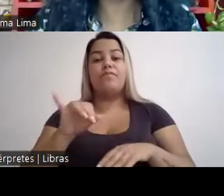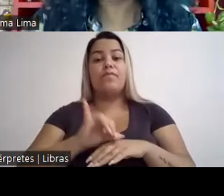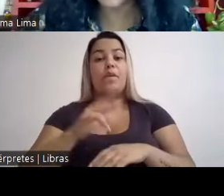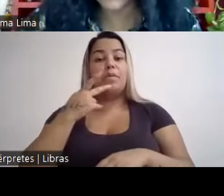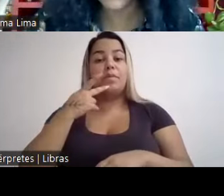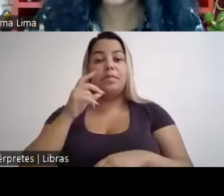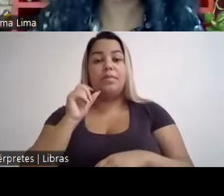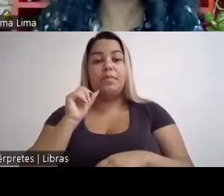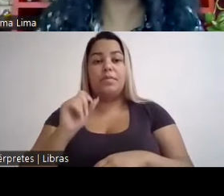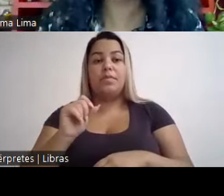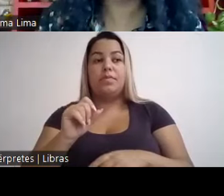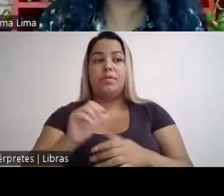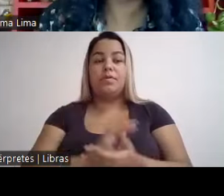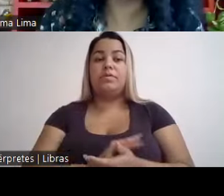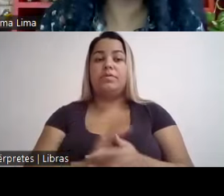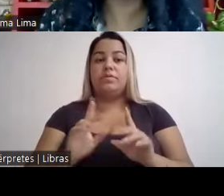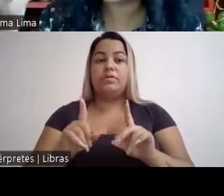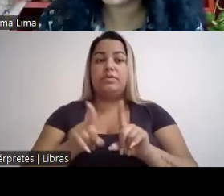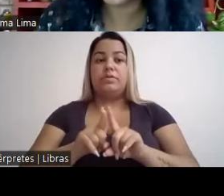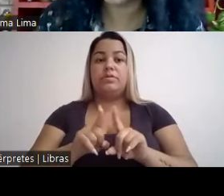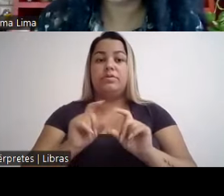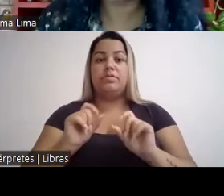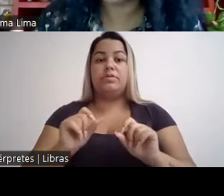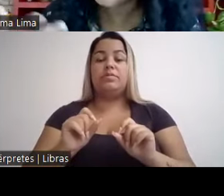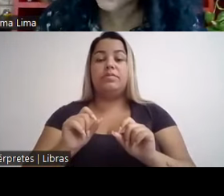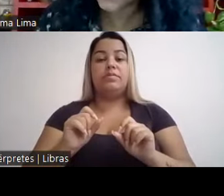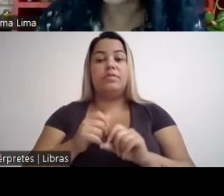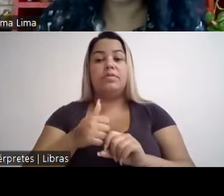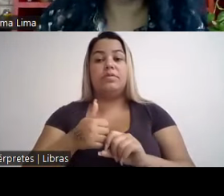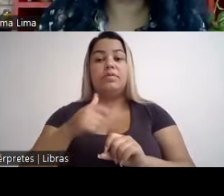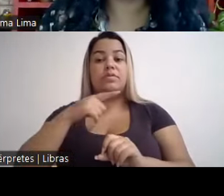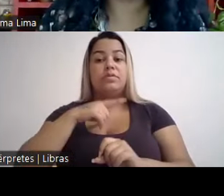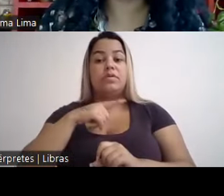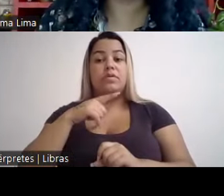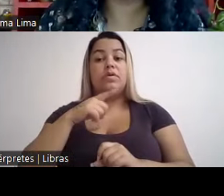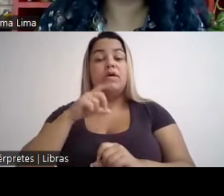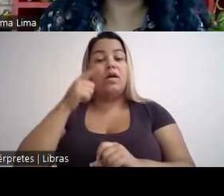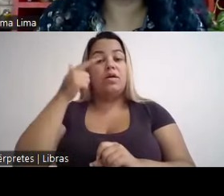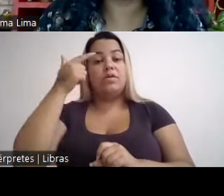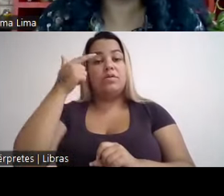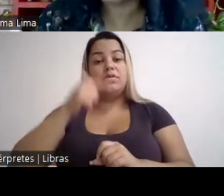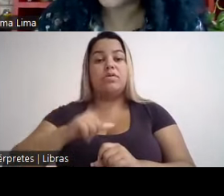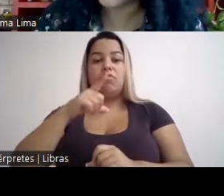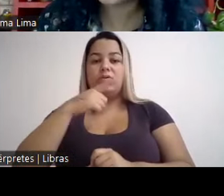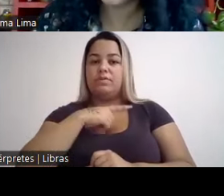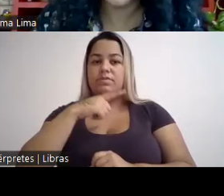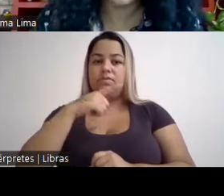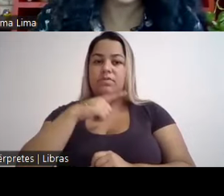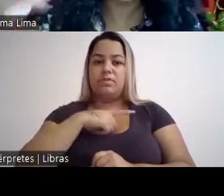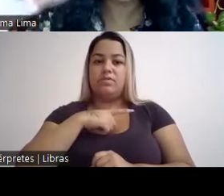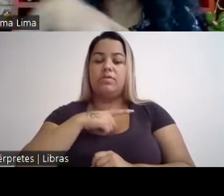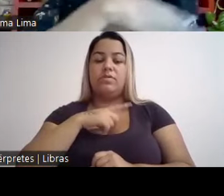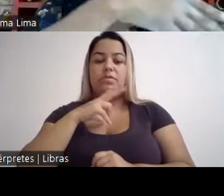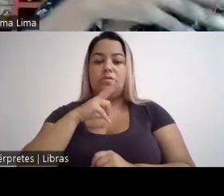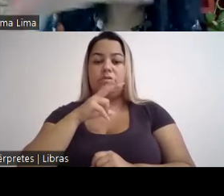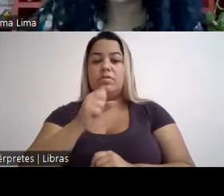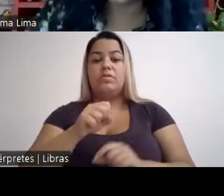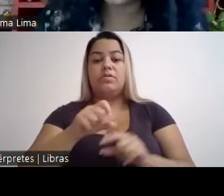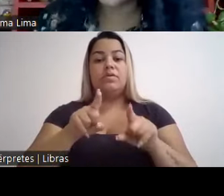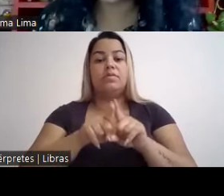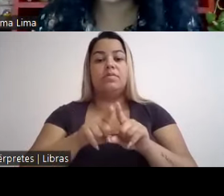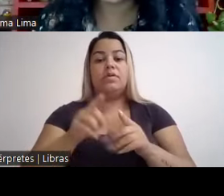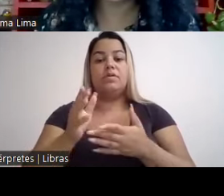essa arquitetura, essa edificação, ela consiga ter uma firmeza, de maneira que essas